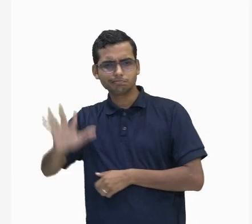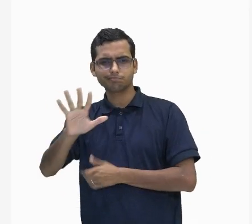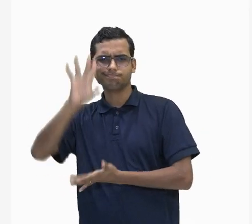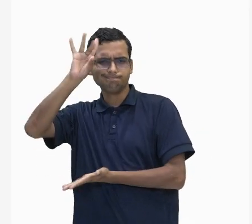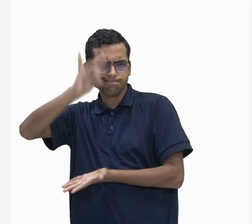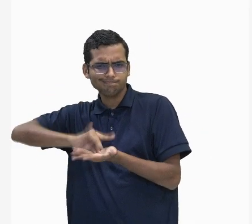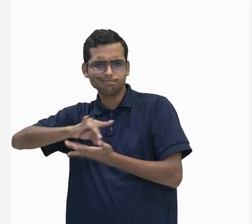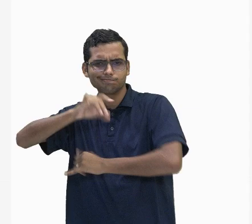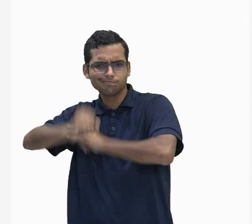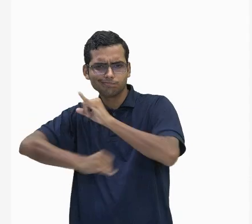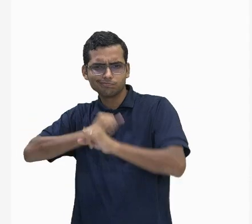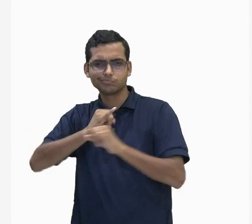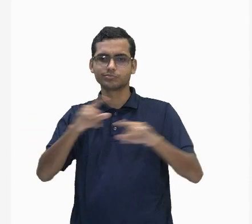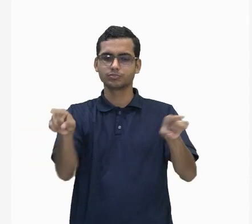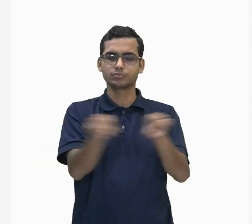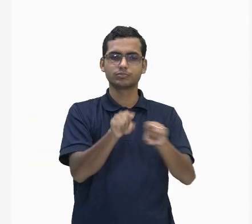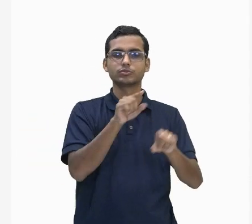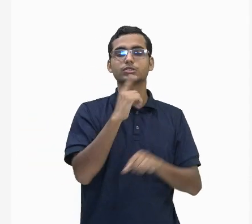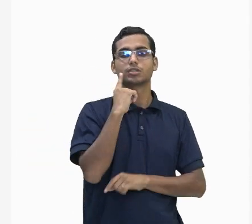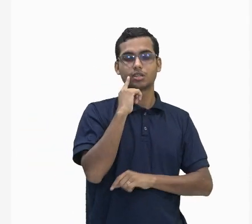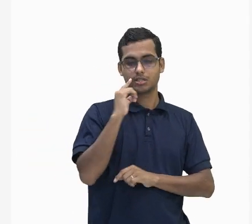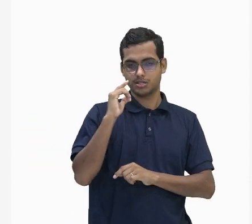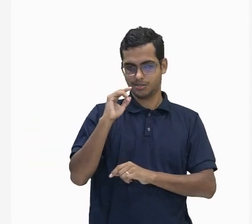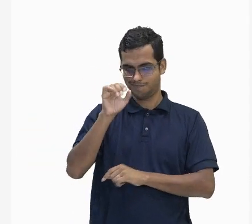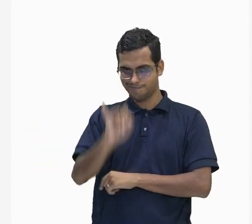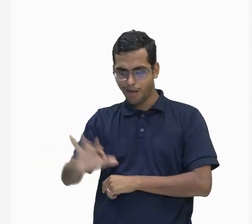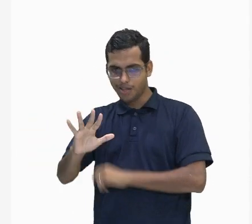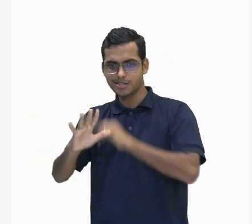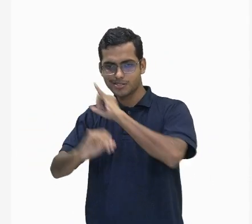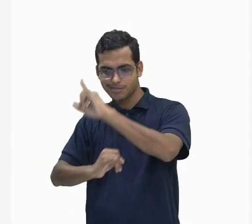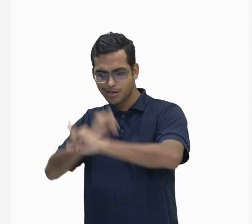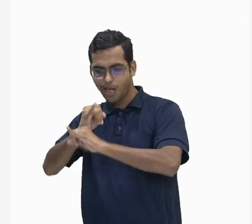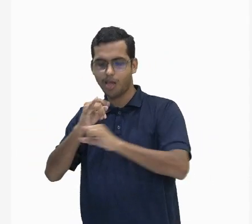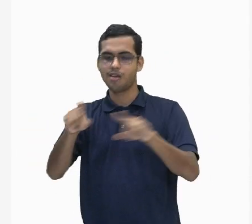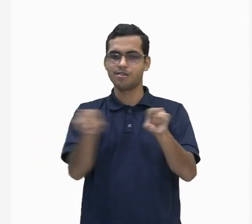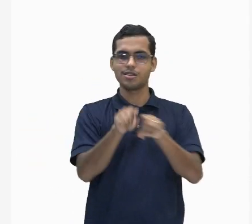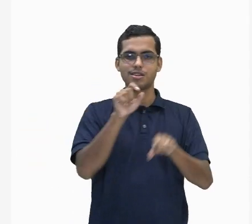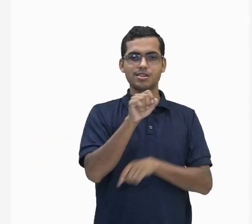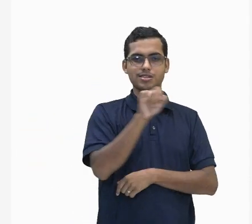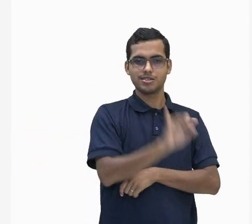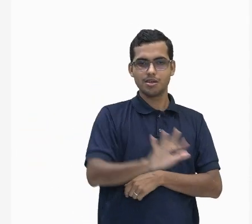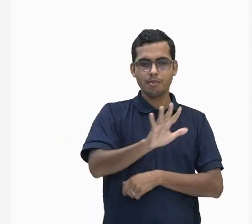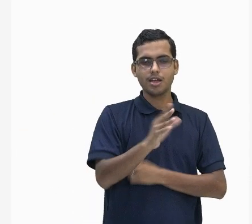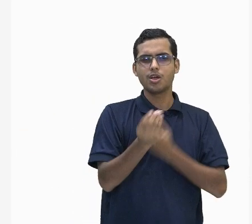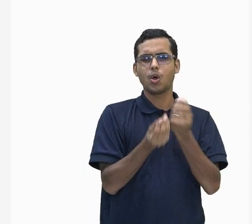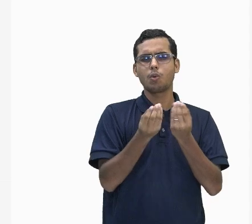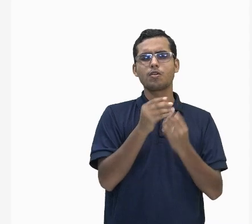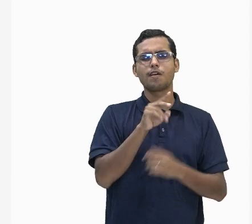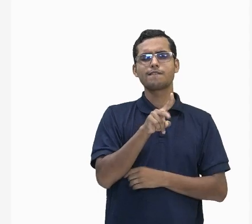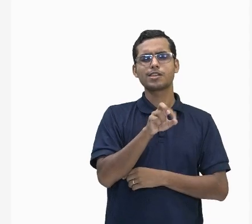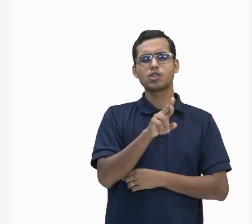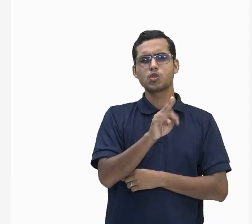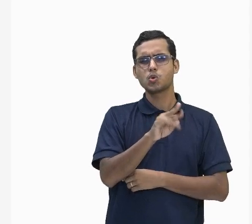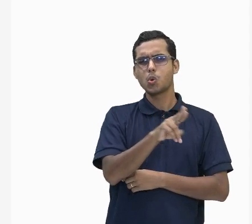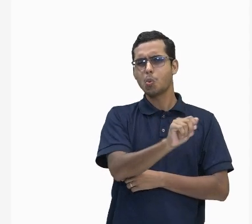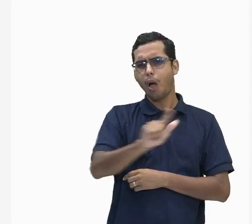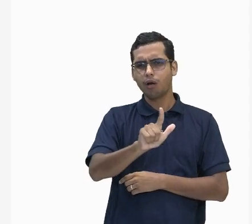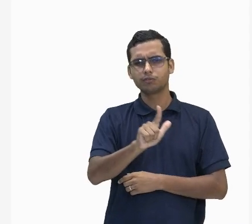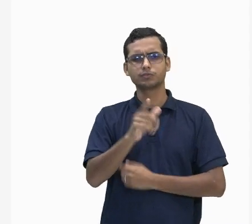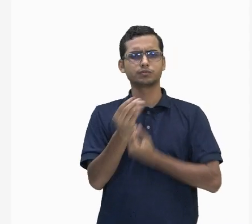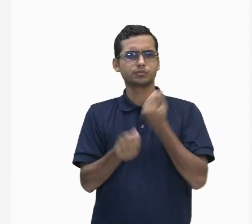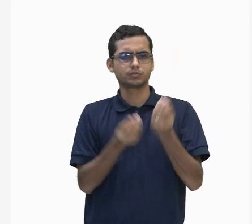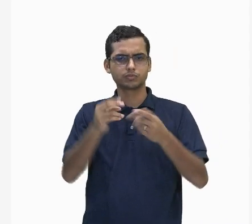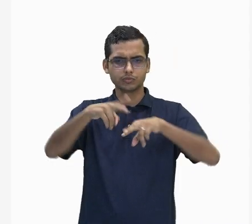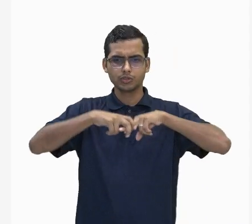A imagem real, ela é formada pela interseção dos raios refletidos. E a imagem virtual é formada